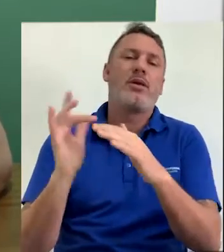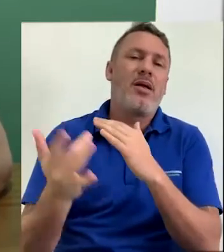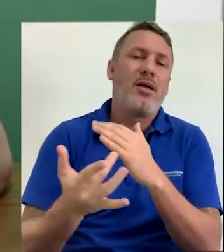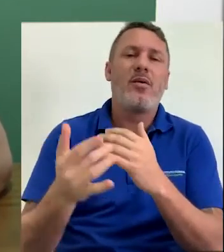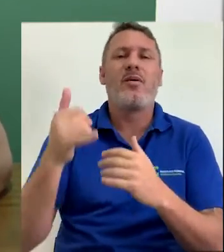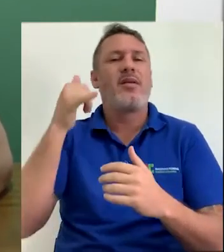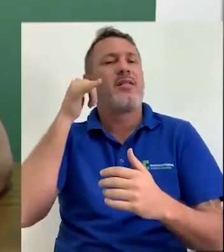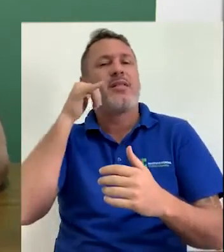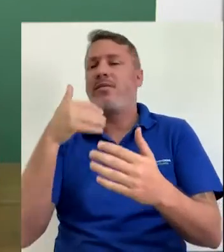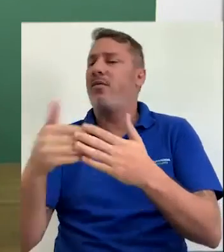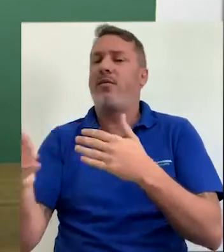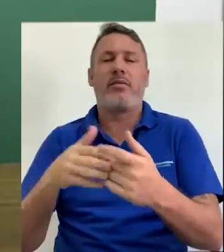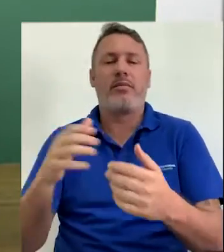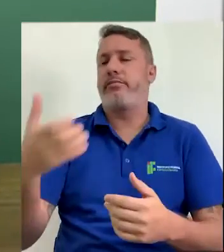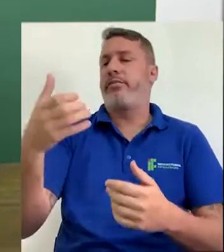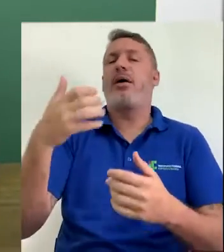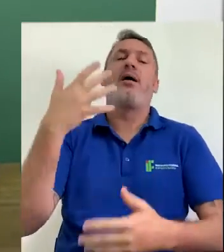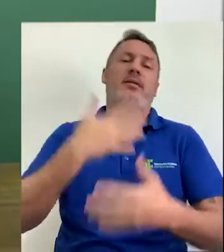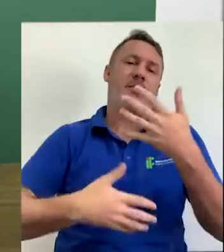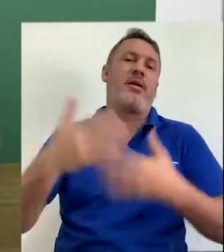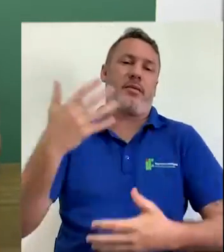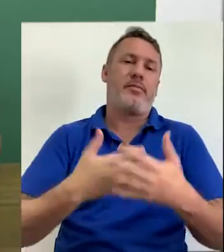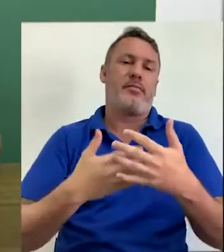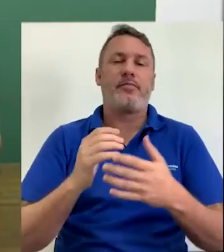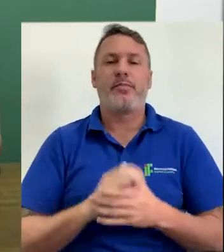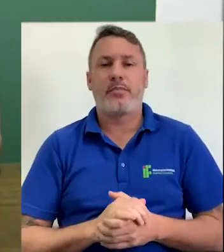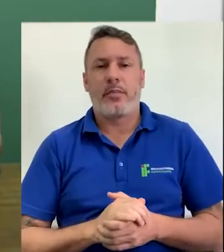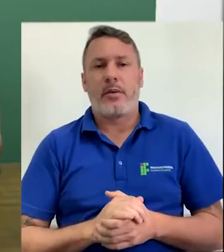social. Pessoal, olha só.